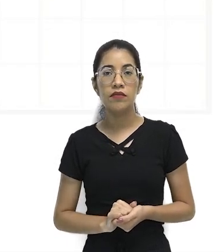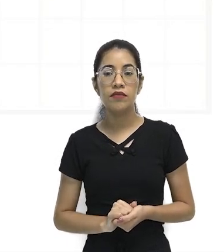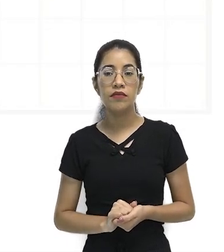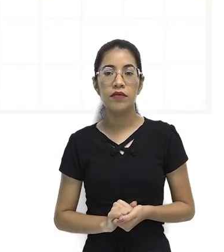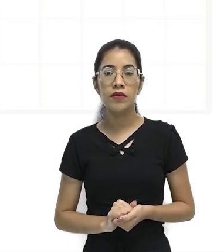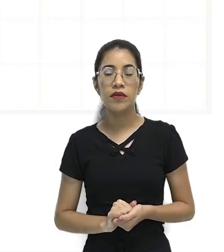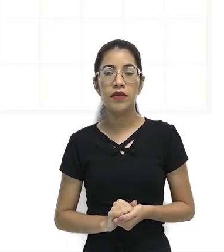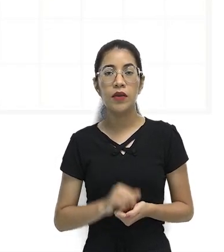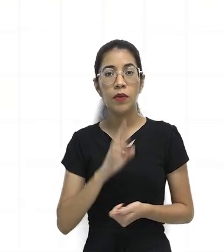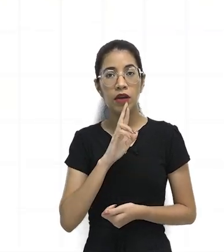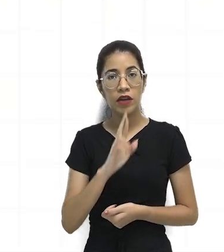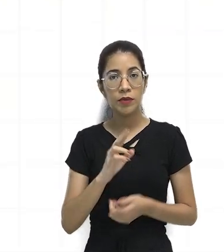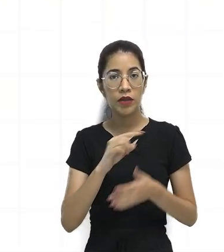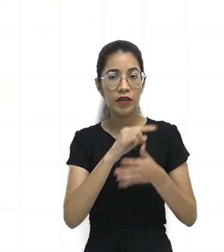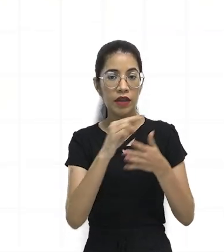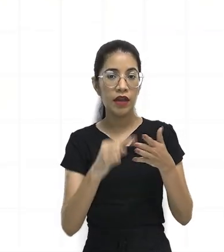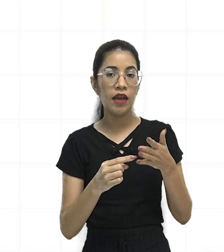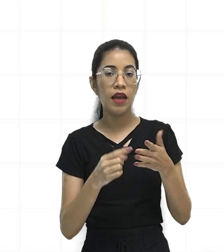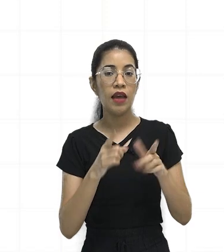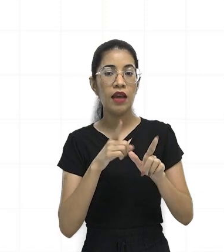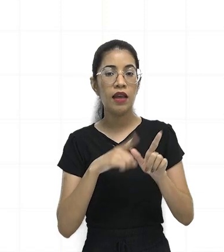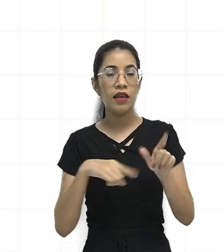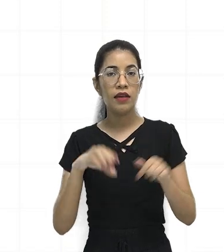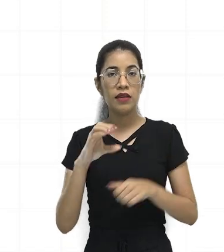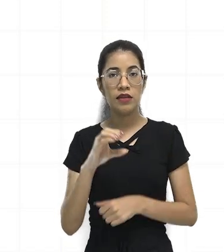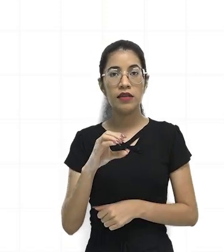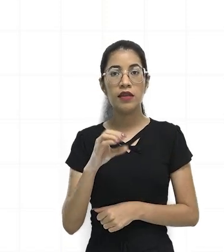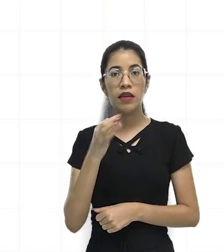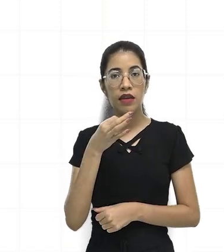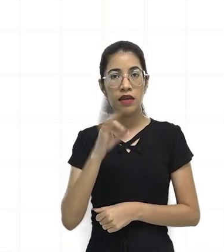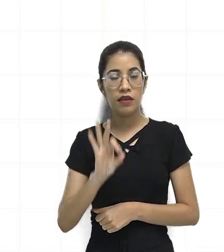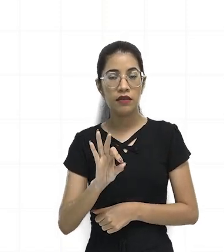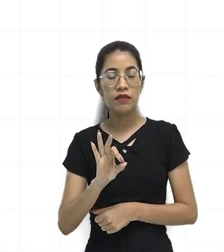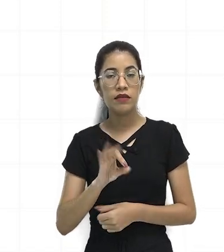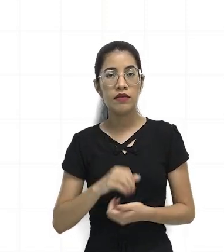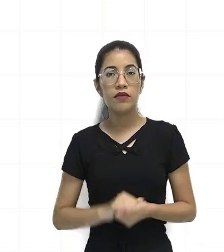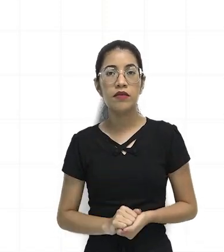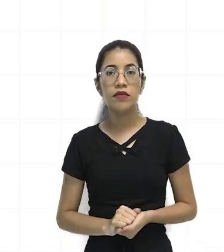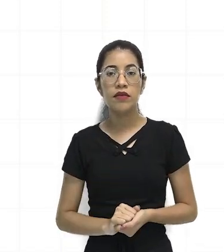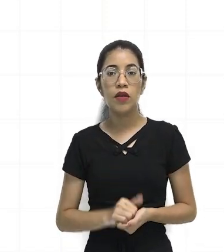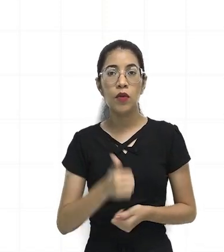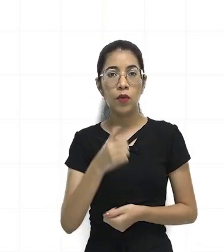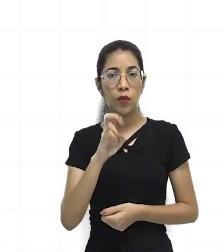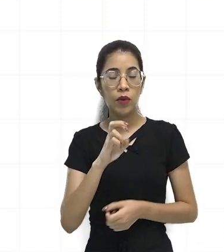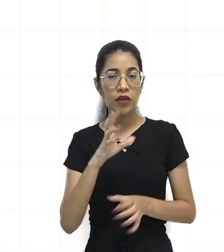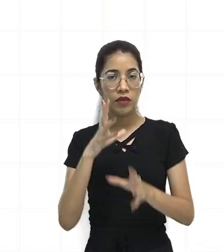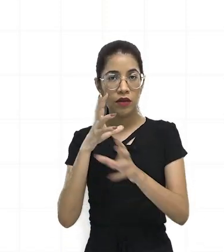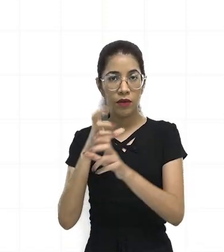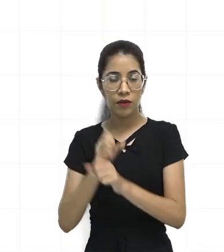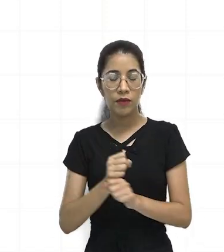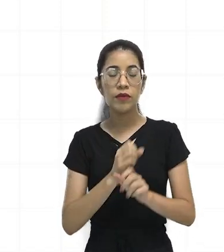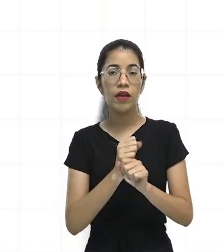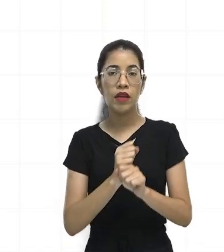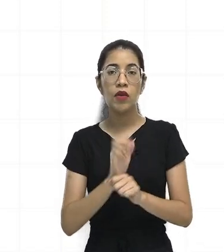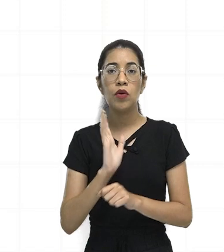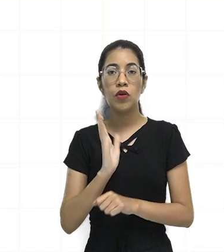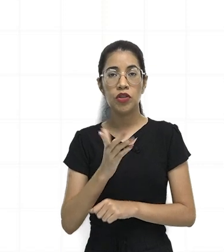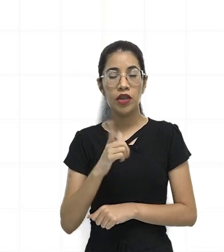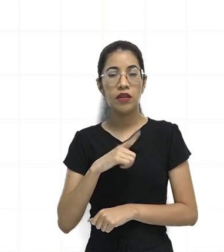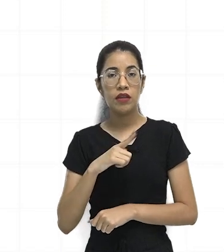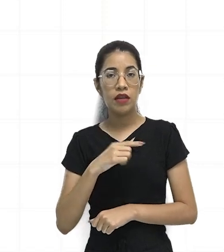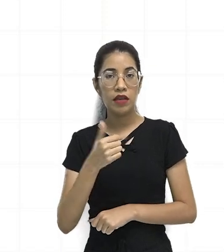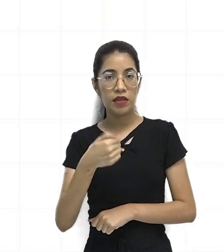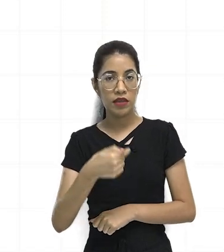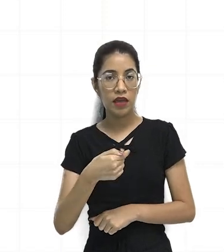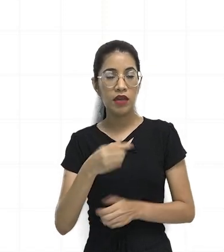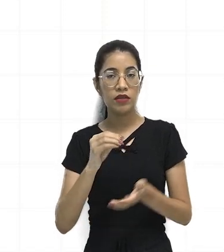Chegamos aqui em 8, né? Letra C, 8 cerâmicas. 15 é o total, né? Como já foram colocadas 7,